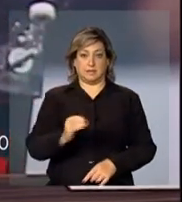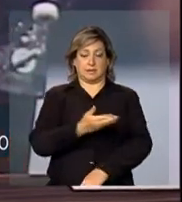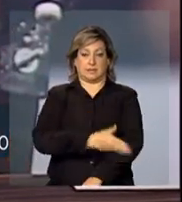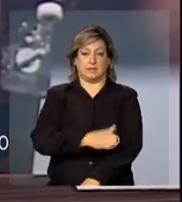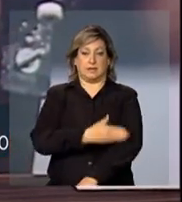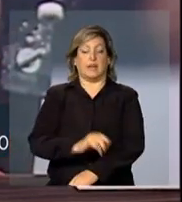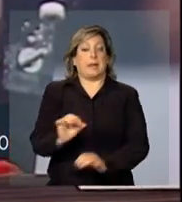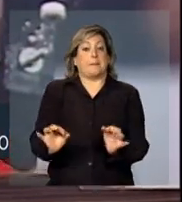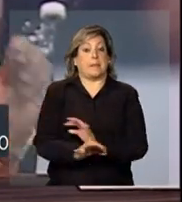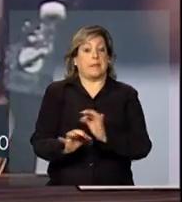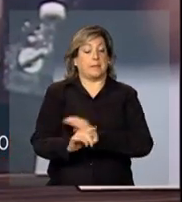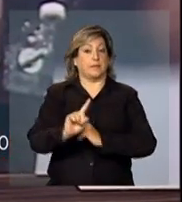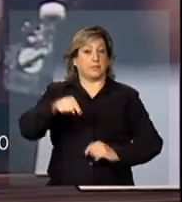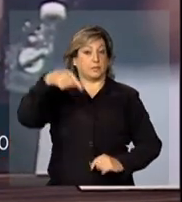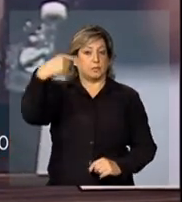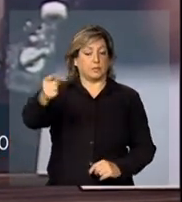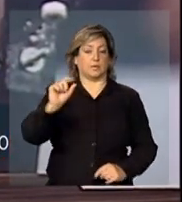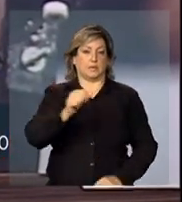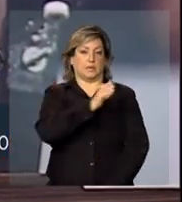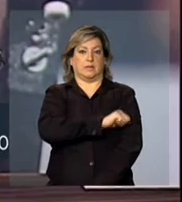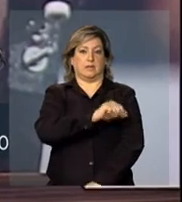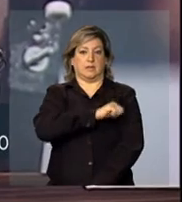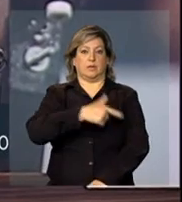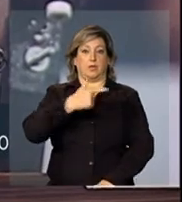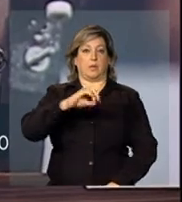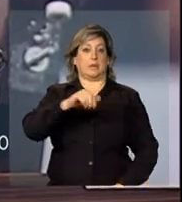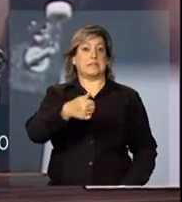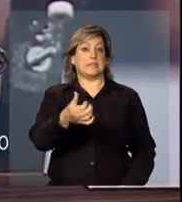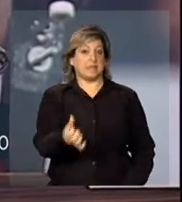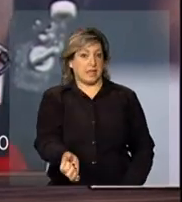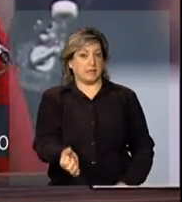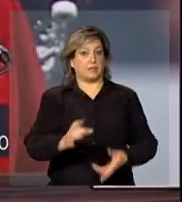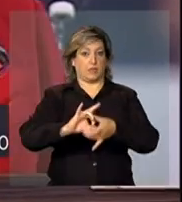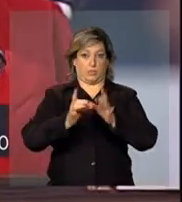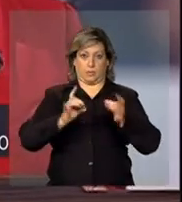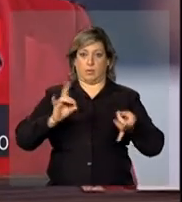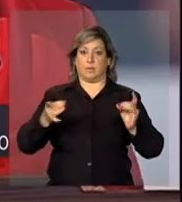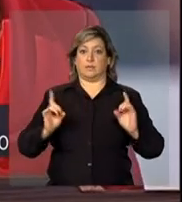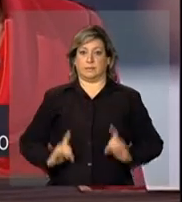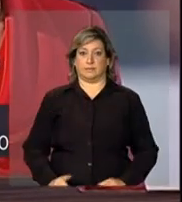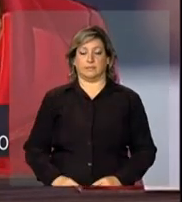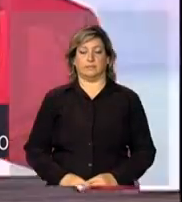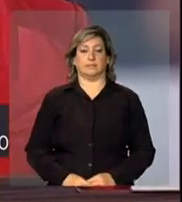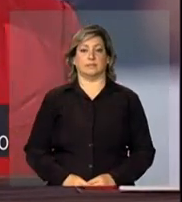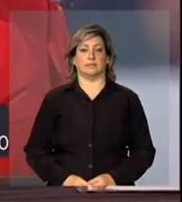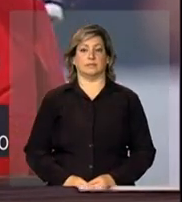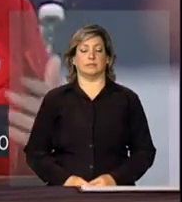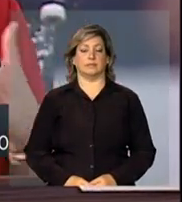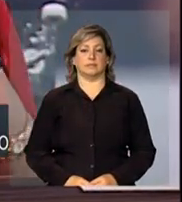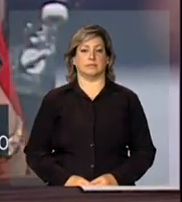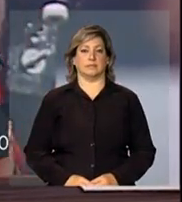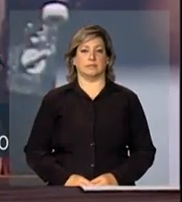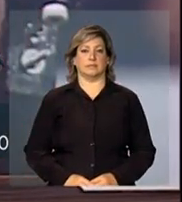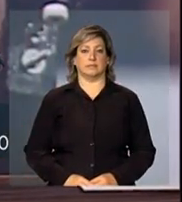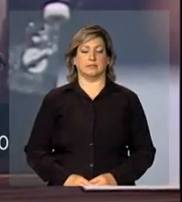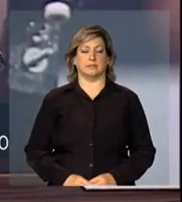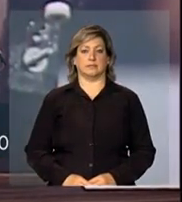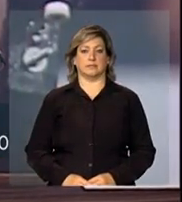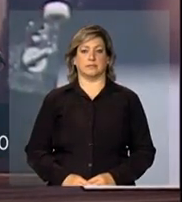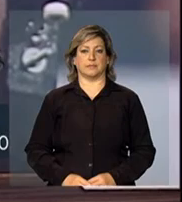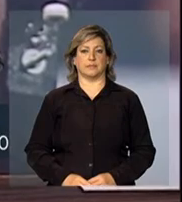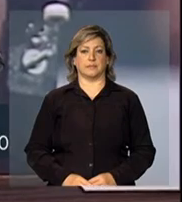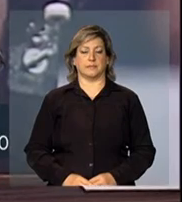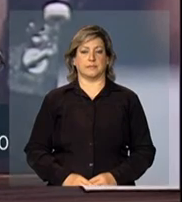preparação para os jogos olímpicos do Rio de Janeiro em 16 e e e